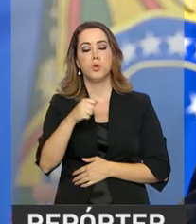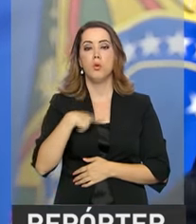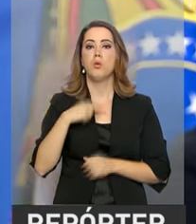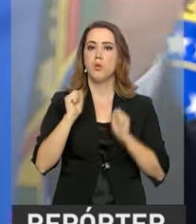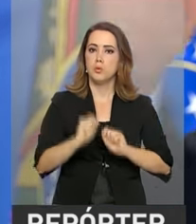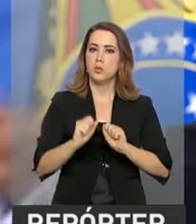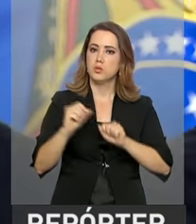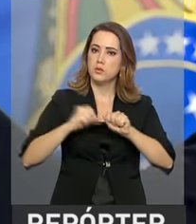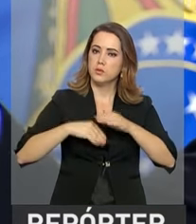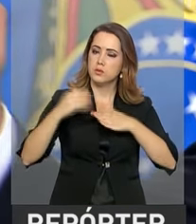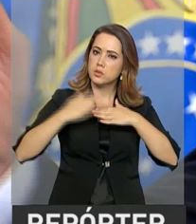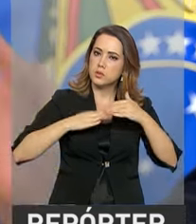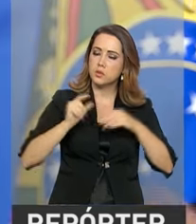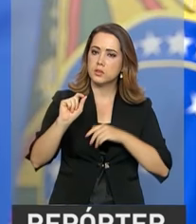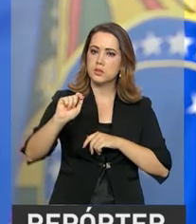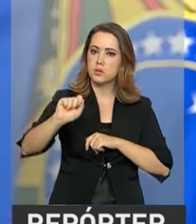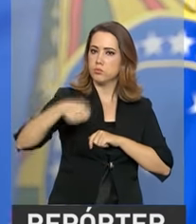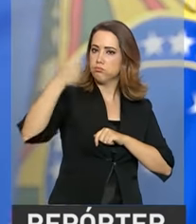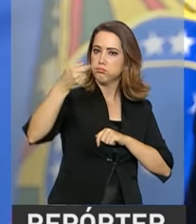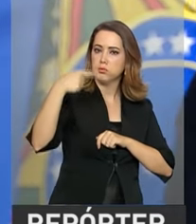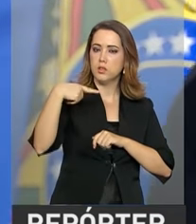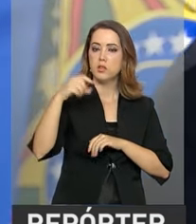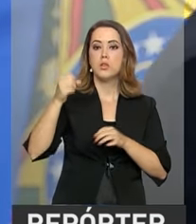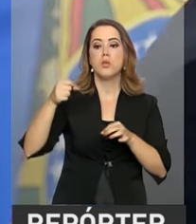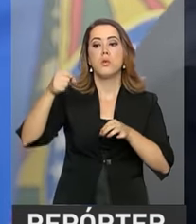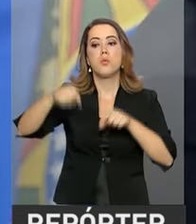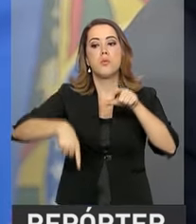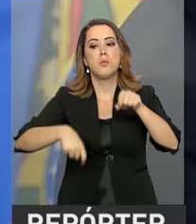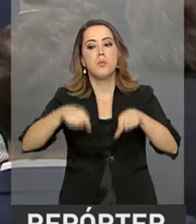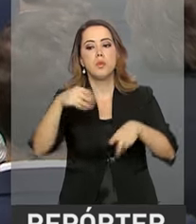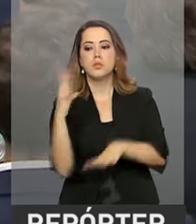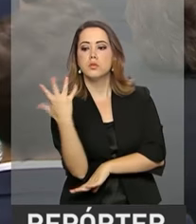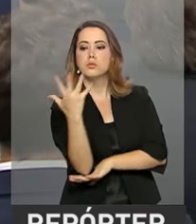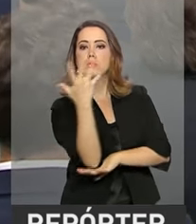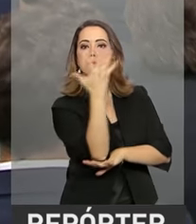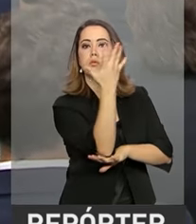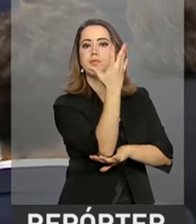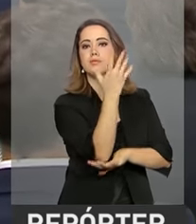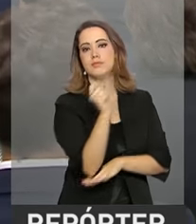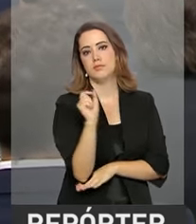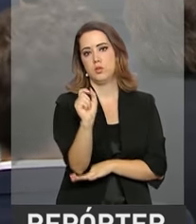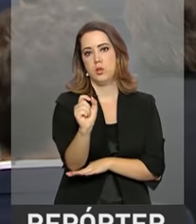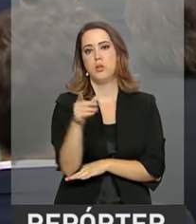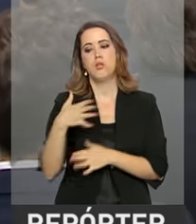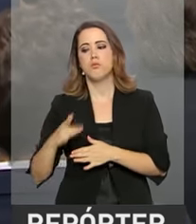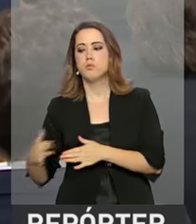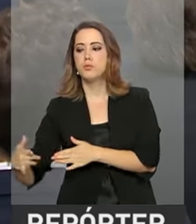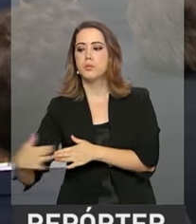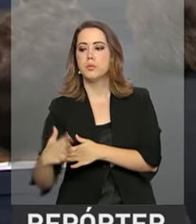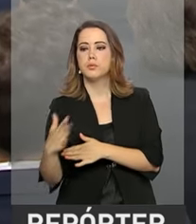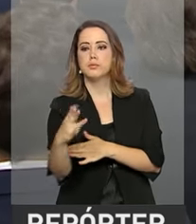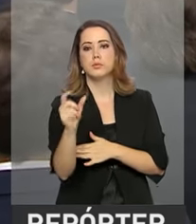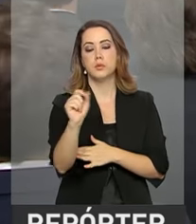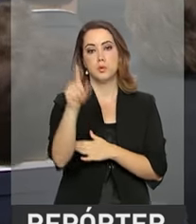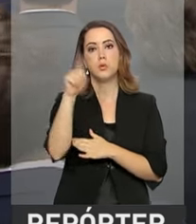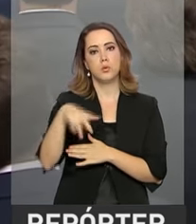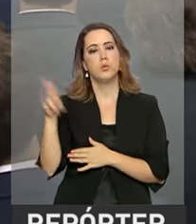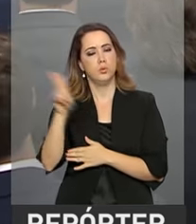em plantar árvores ao longo do são francisco a ferir um gesto útil para a